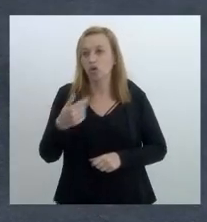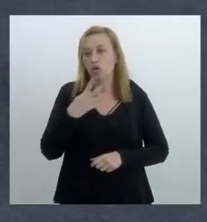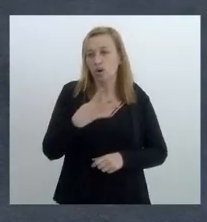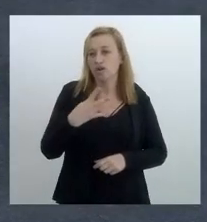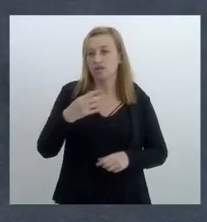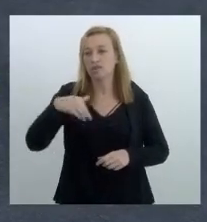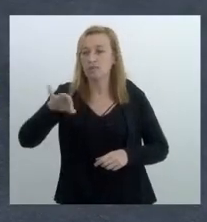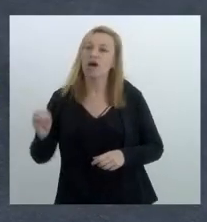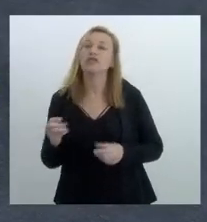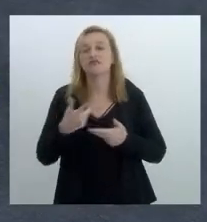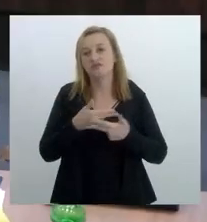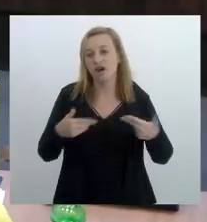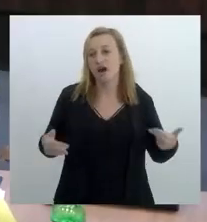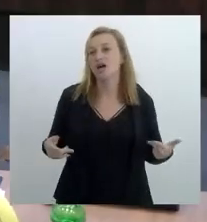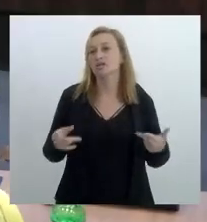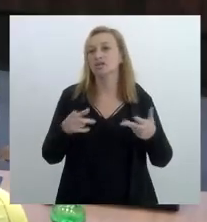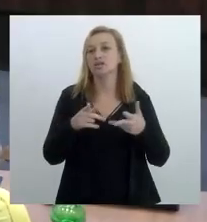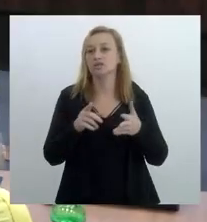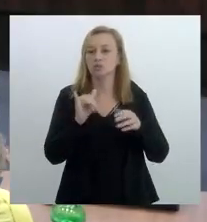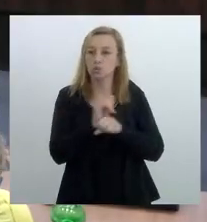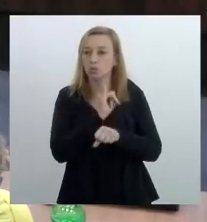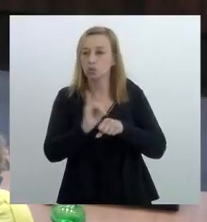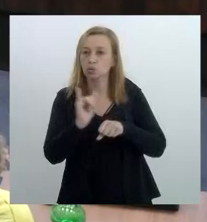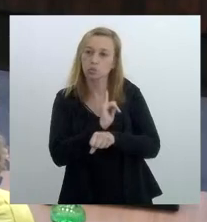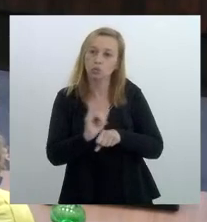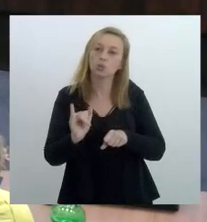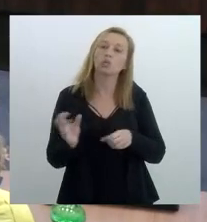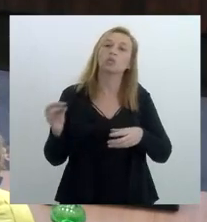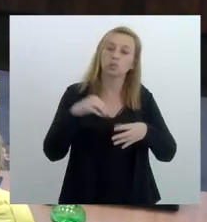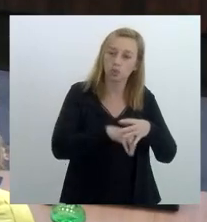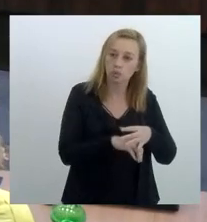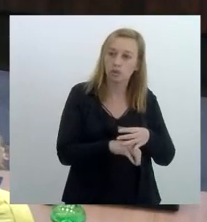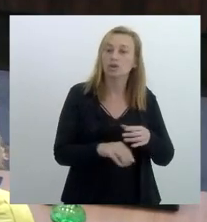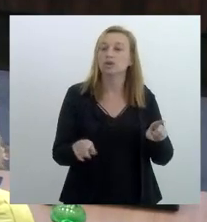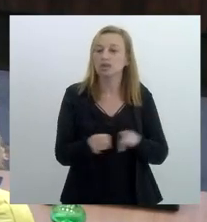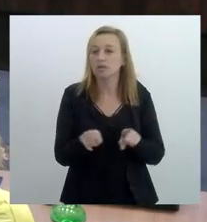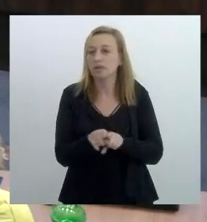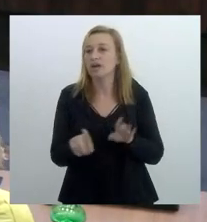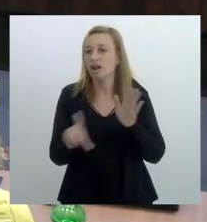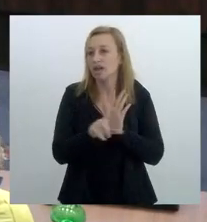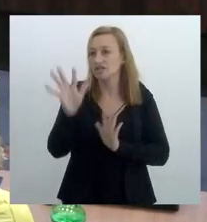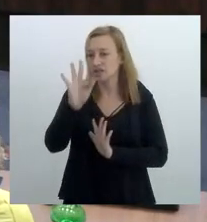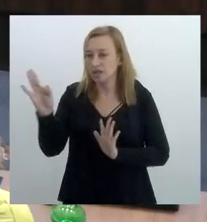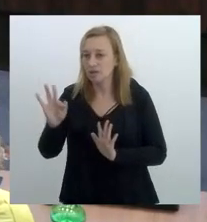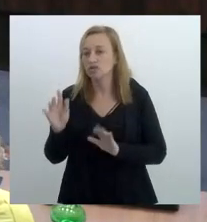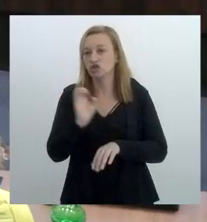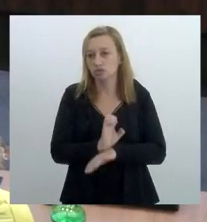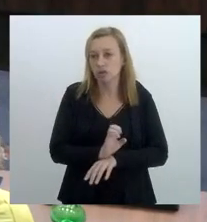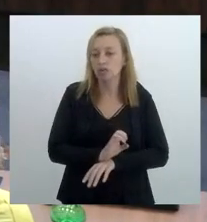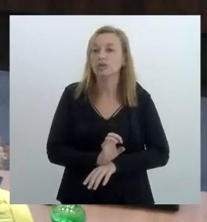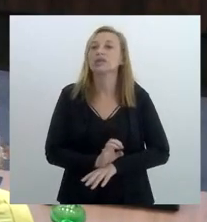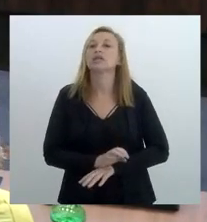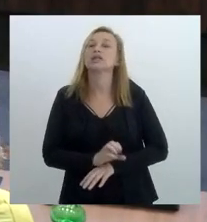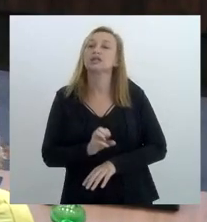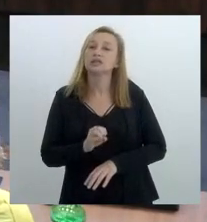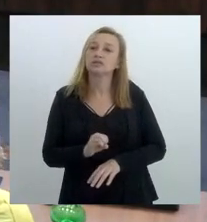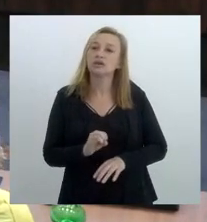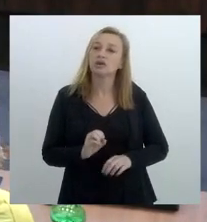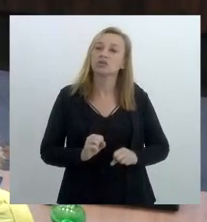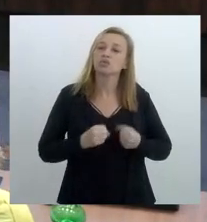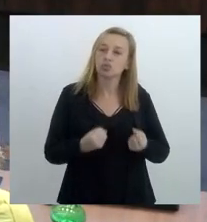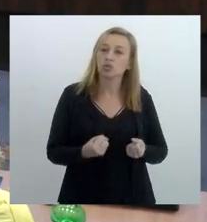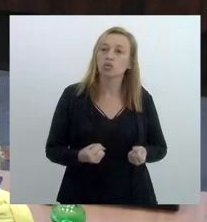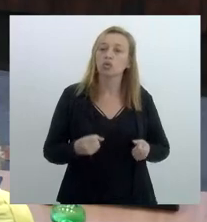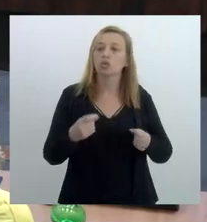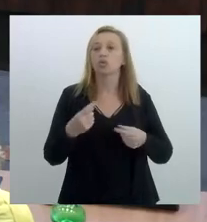lá para cá, vários dispositivos e mecanismos foram implementados, tanto a nível federal quanto a nível estadual. E se faz um discurso de um Estado